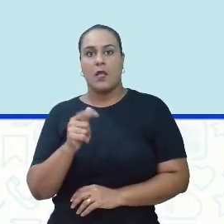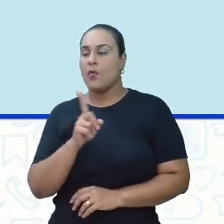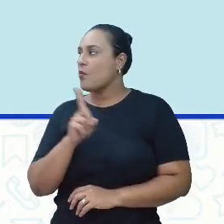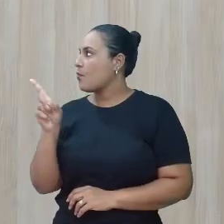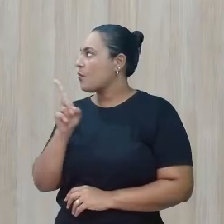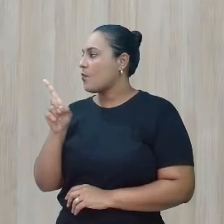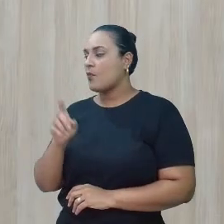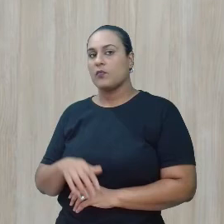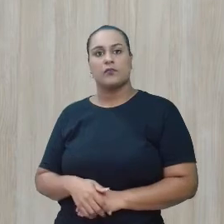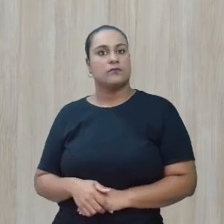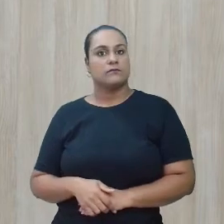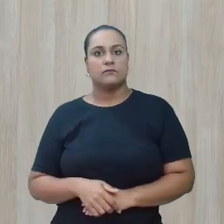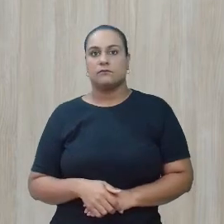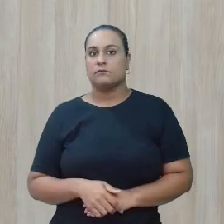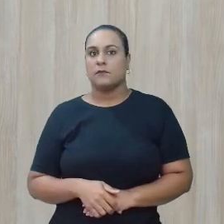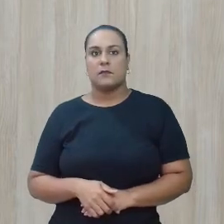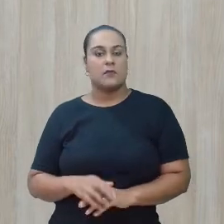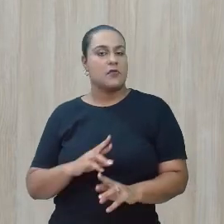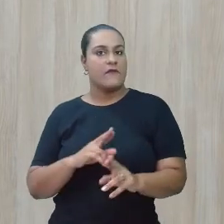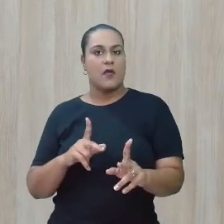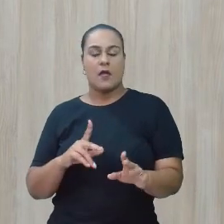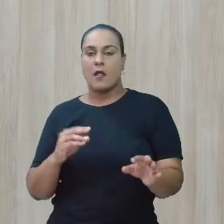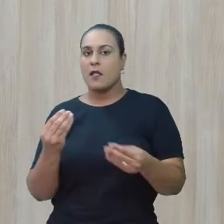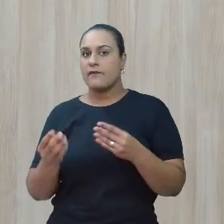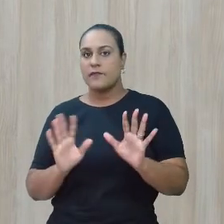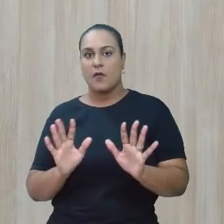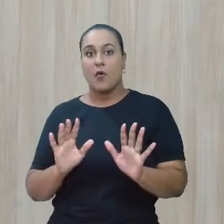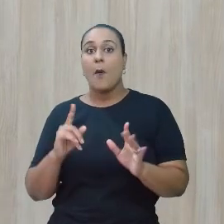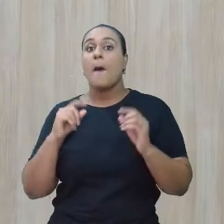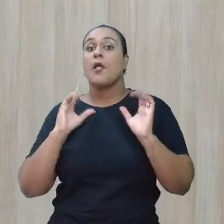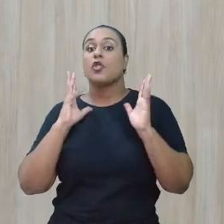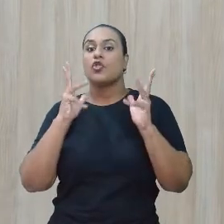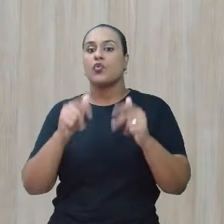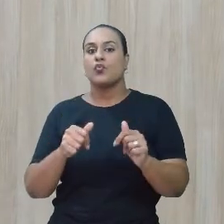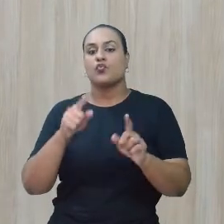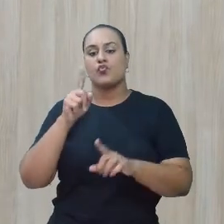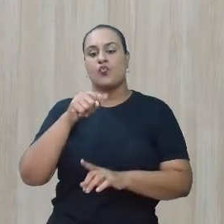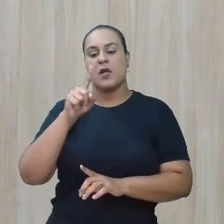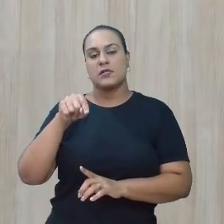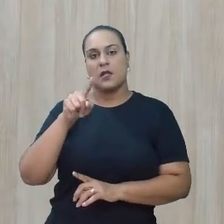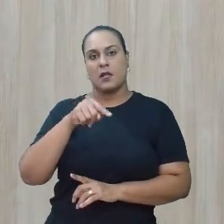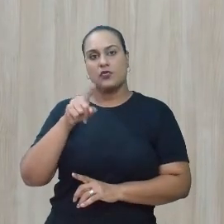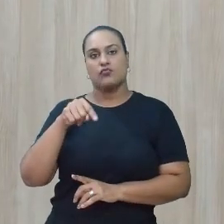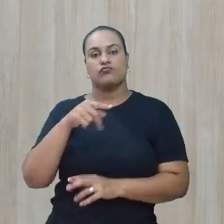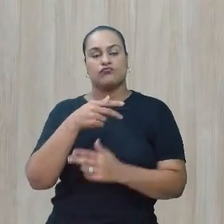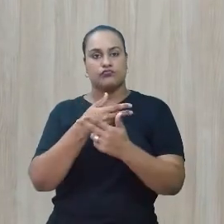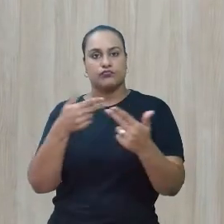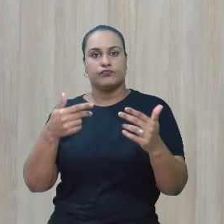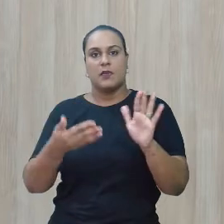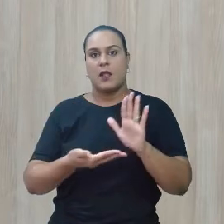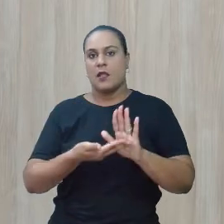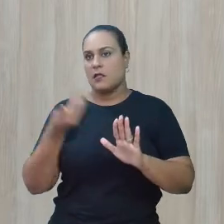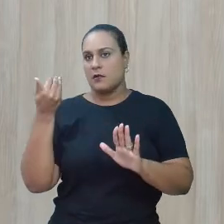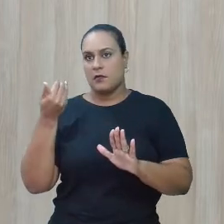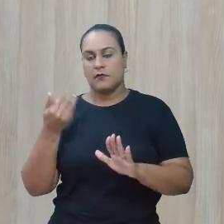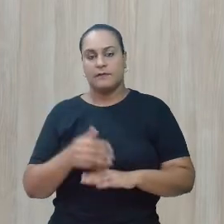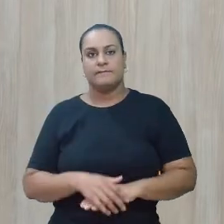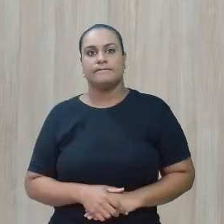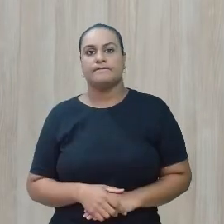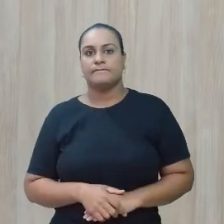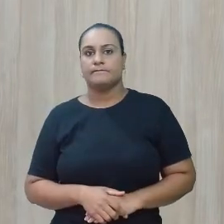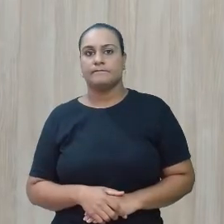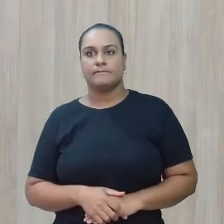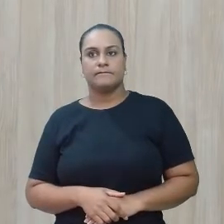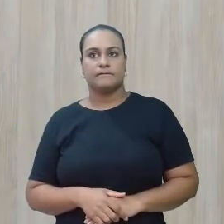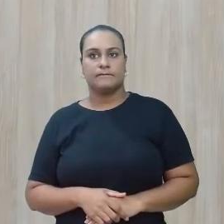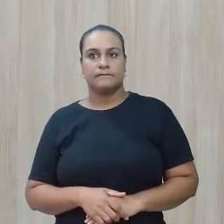eu consigo mais diferenciar. Está tudo sem acento agora, tá certo? Tudo se escreve pelo sem acento. Nem